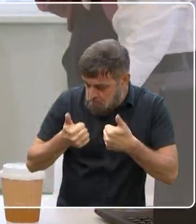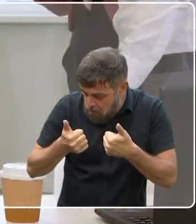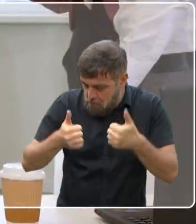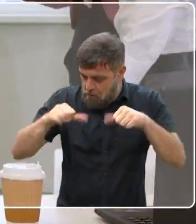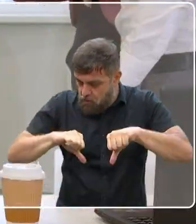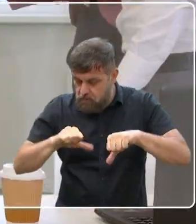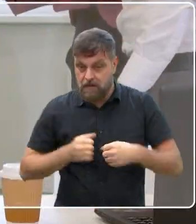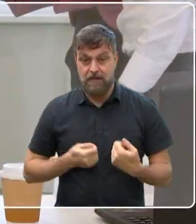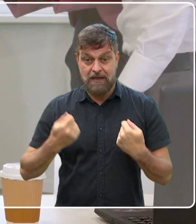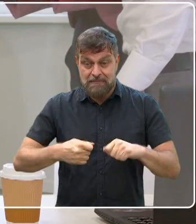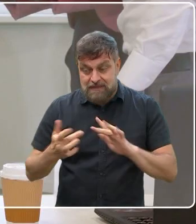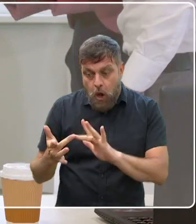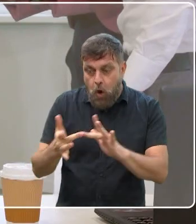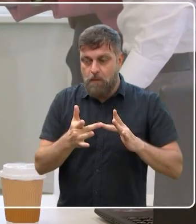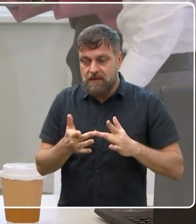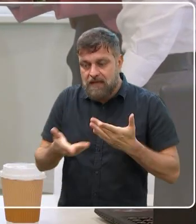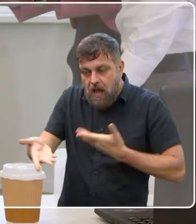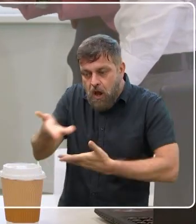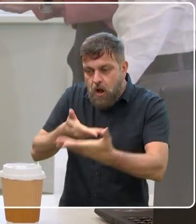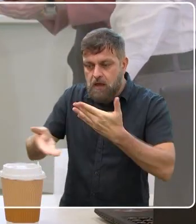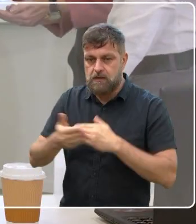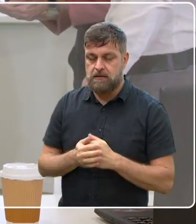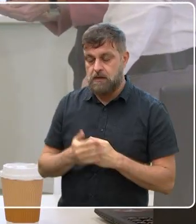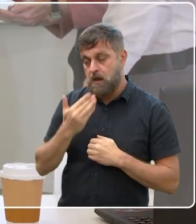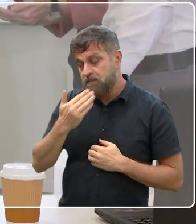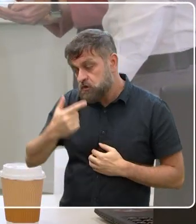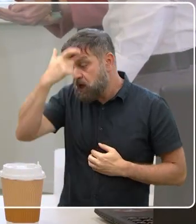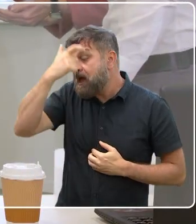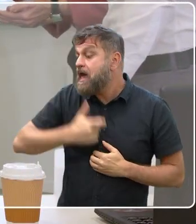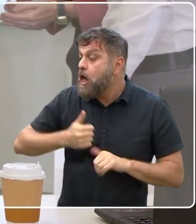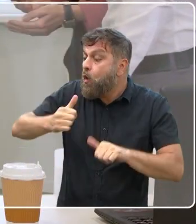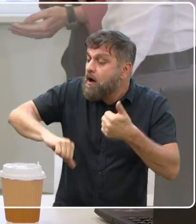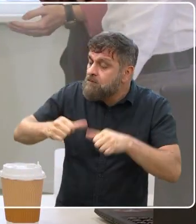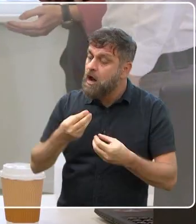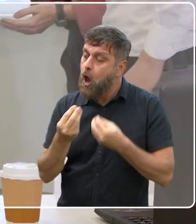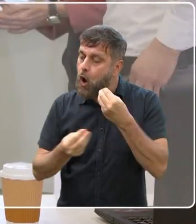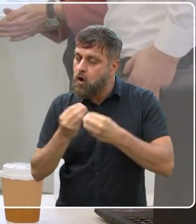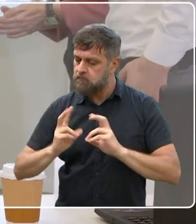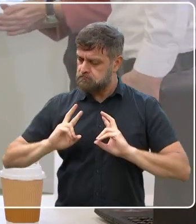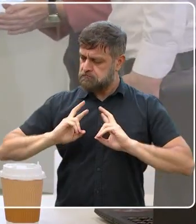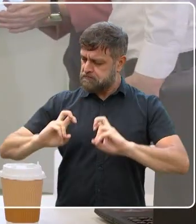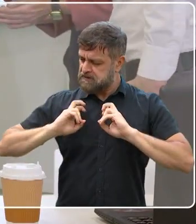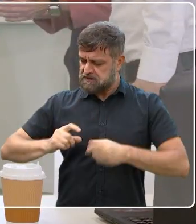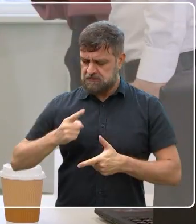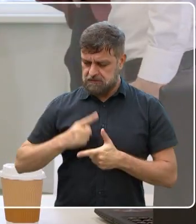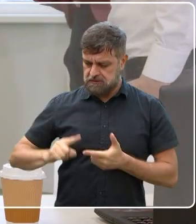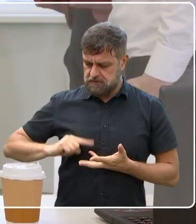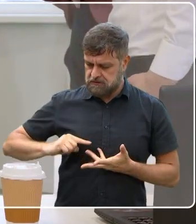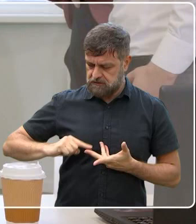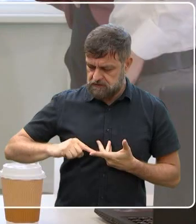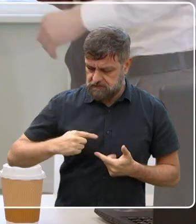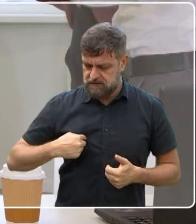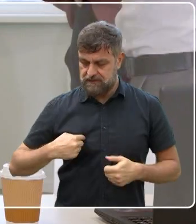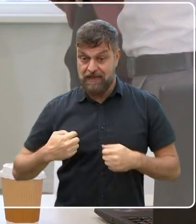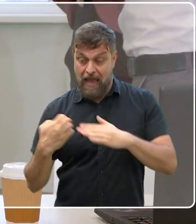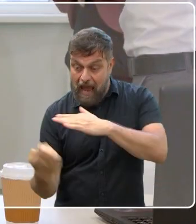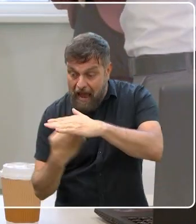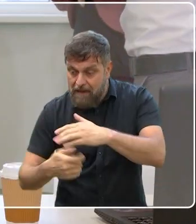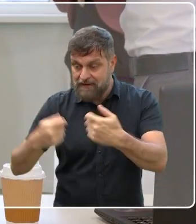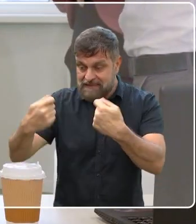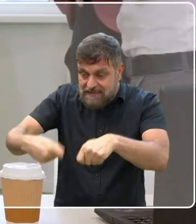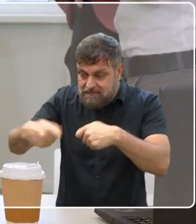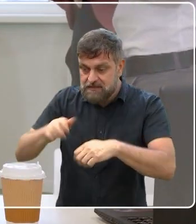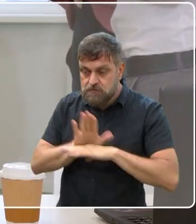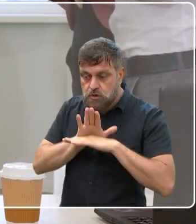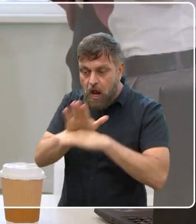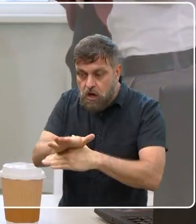desempenho, procure iniciar um diálogo solicitando essas informações. Detecte possíveis problemas e demandas que sua empresa